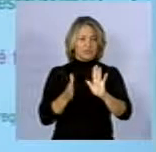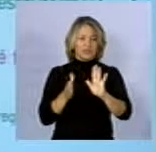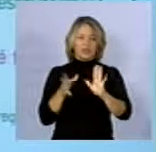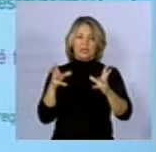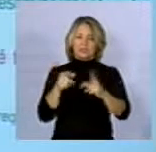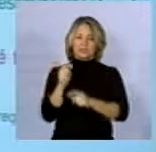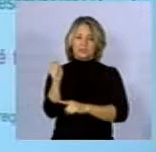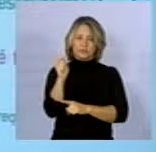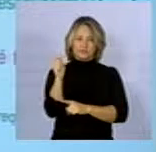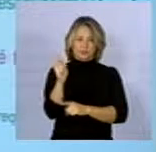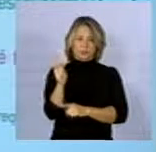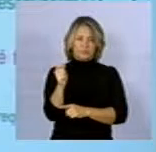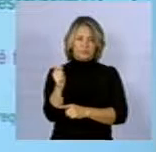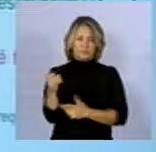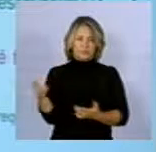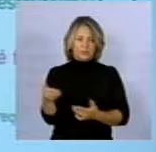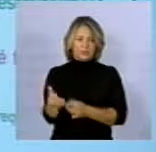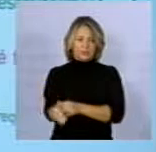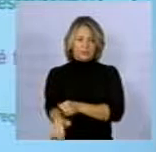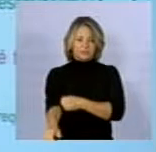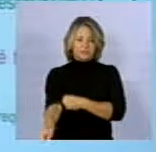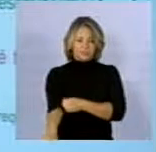associação